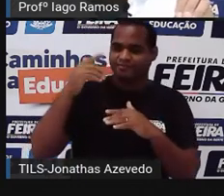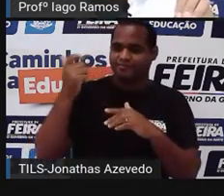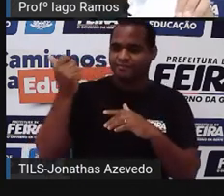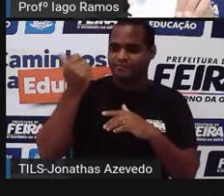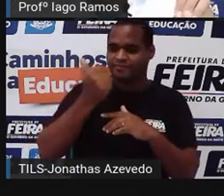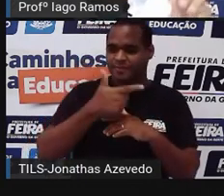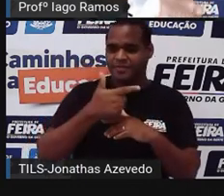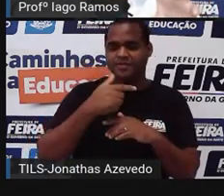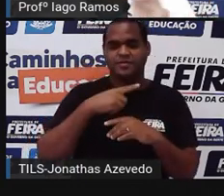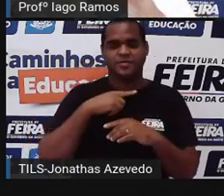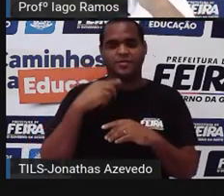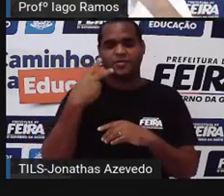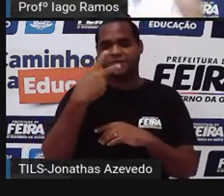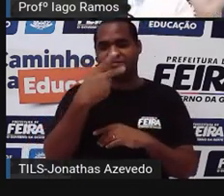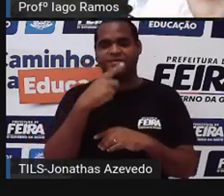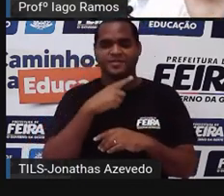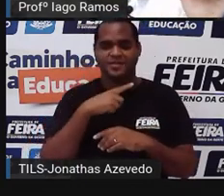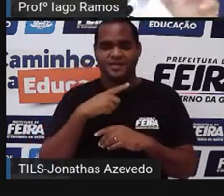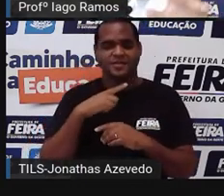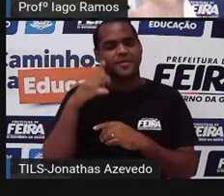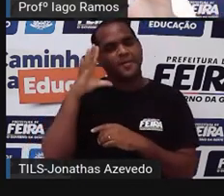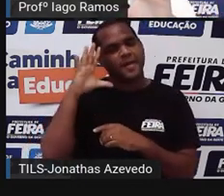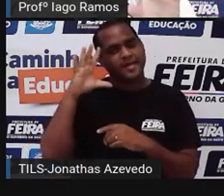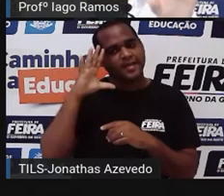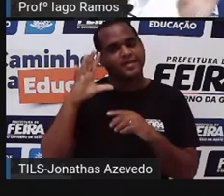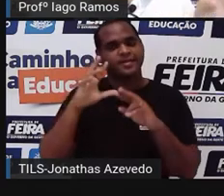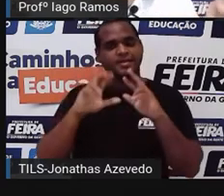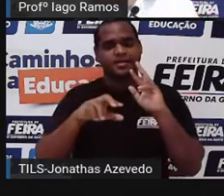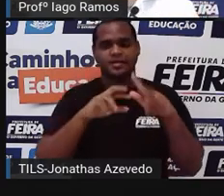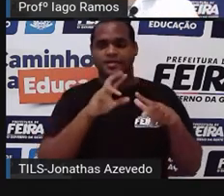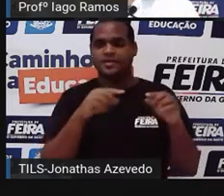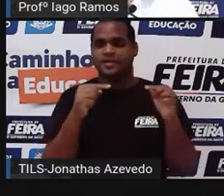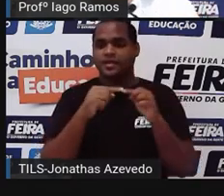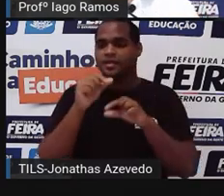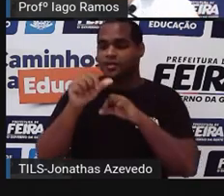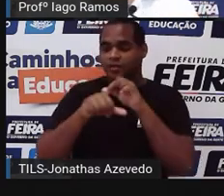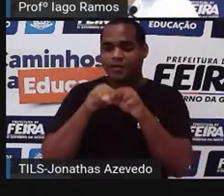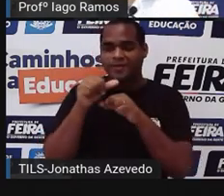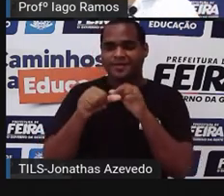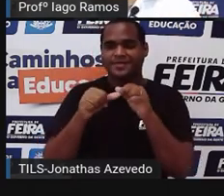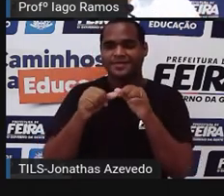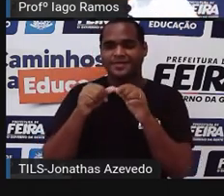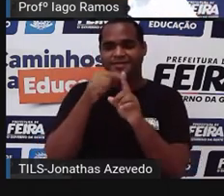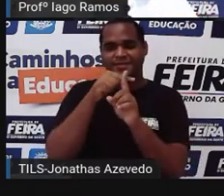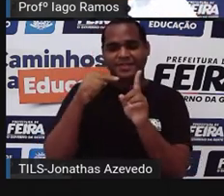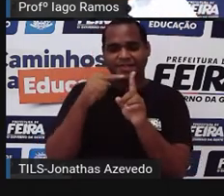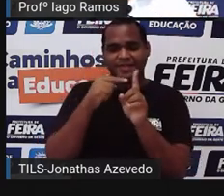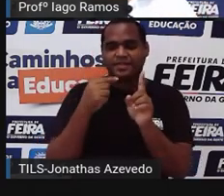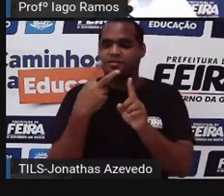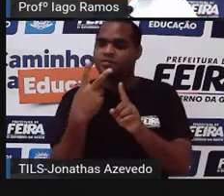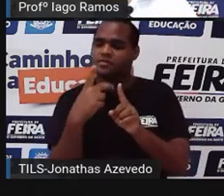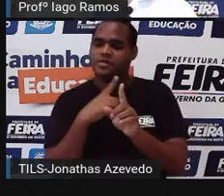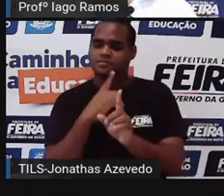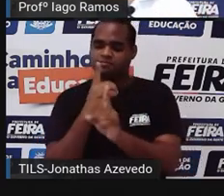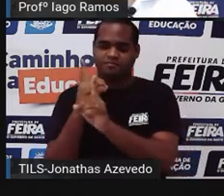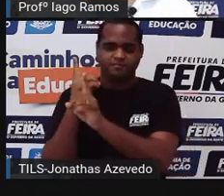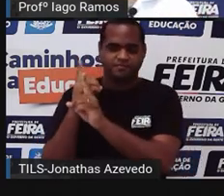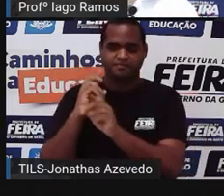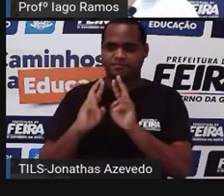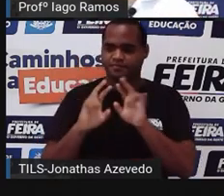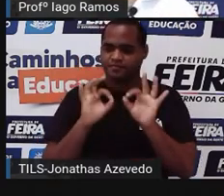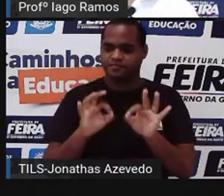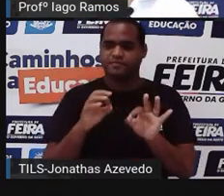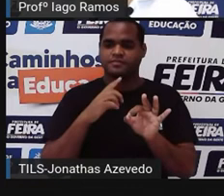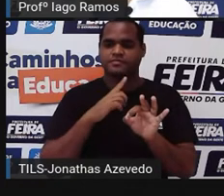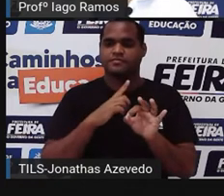dobro e seu pensar do grande para o pequeno reduz à metade que é o 2 que a gente encontra nessas razões a gente